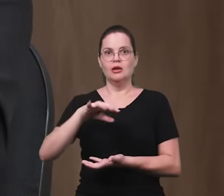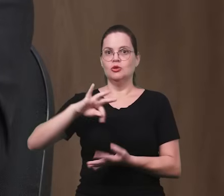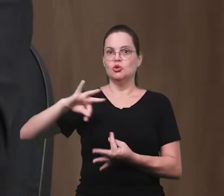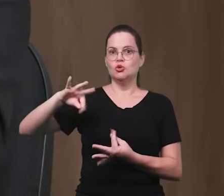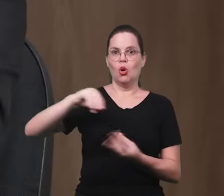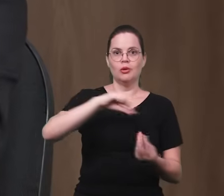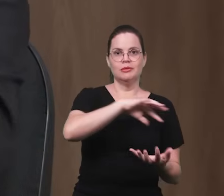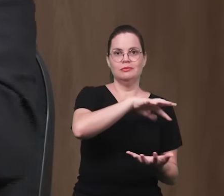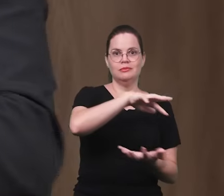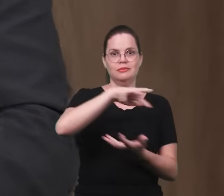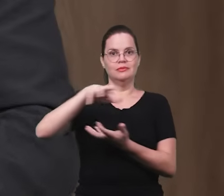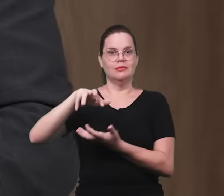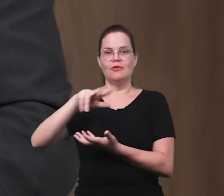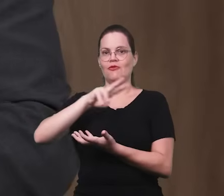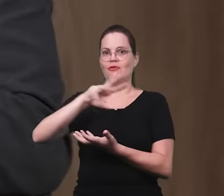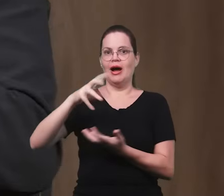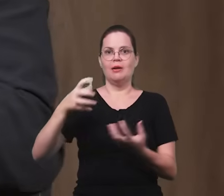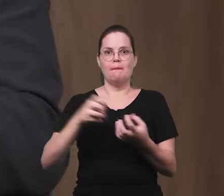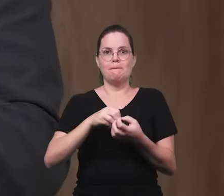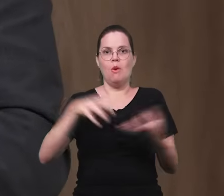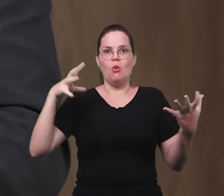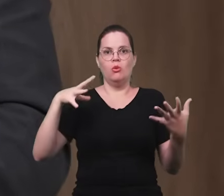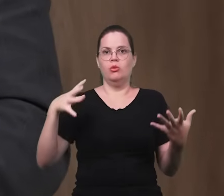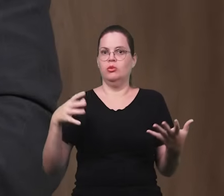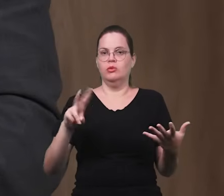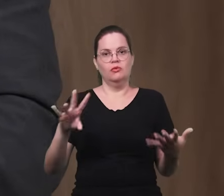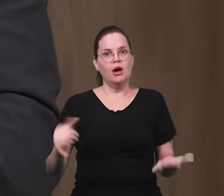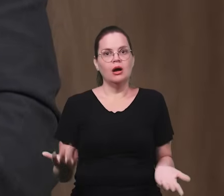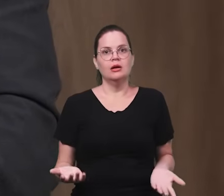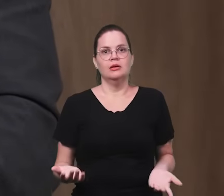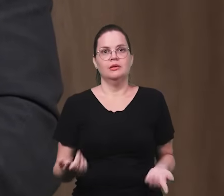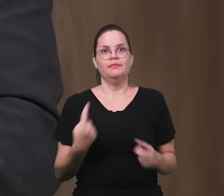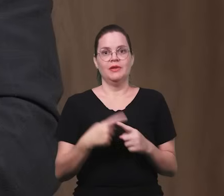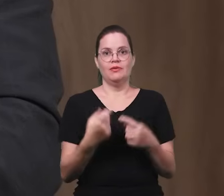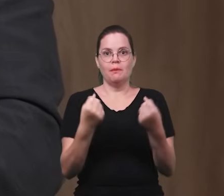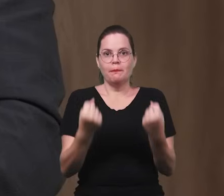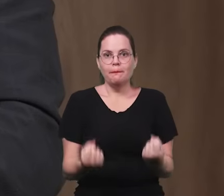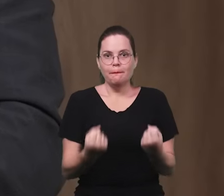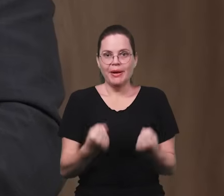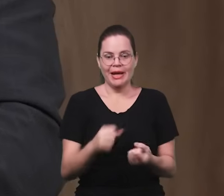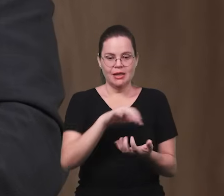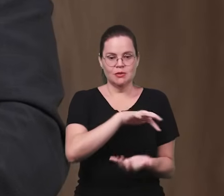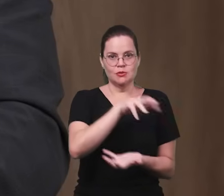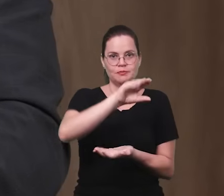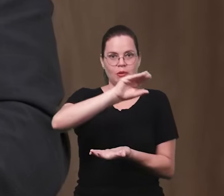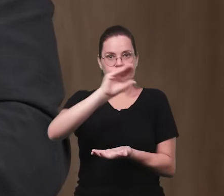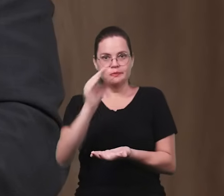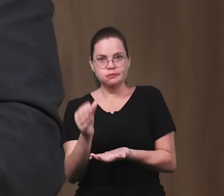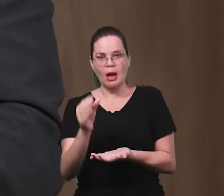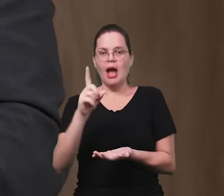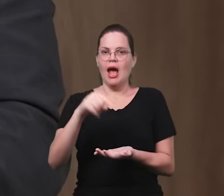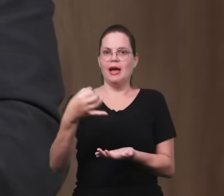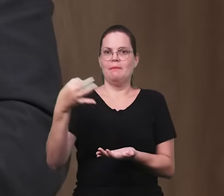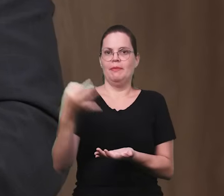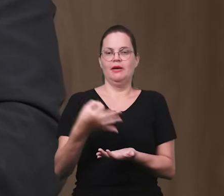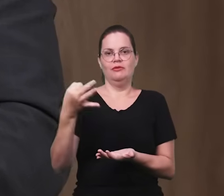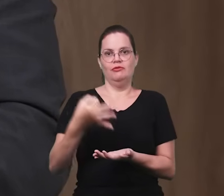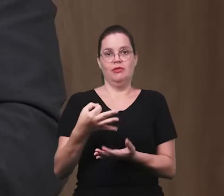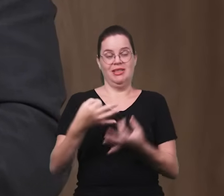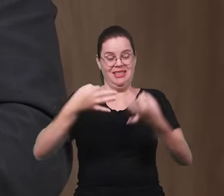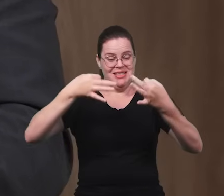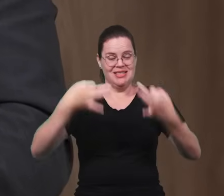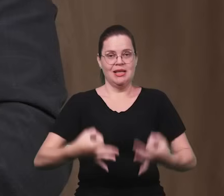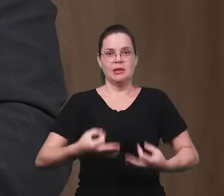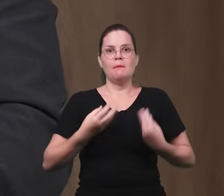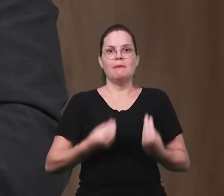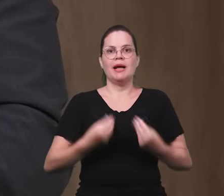planeta inteiro entra em combustão espontânea e explode tudo, né? Você vê que até o peso da atmosfera que o senhor deu de forma exata,